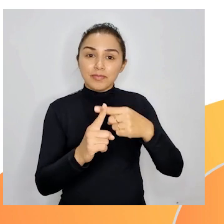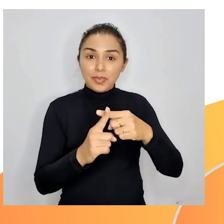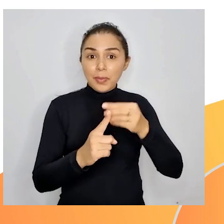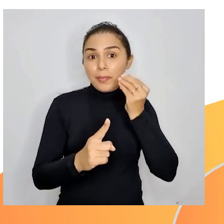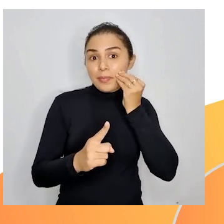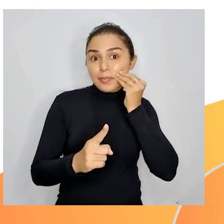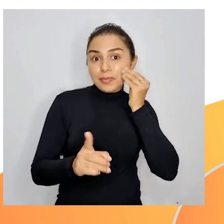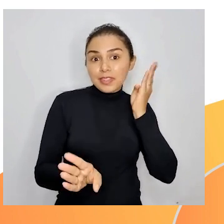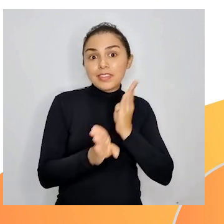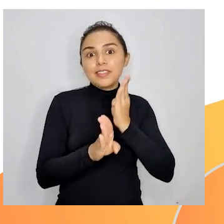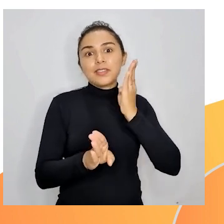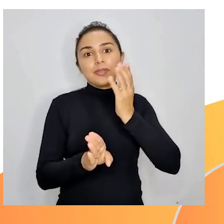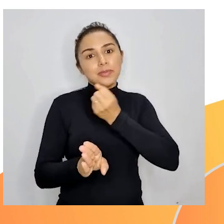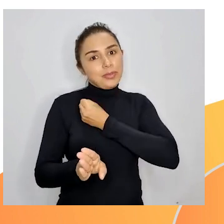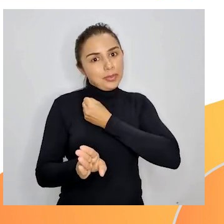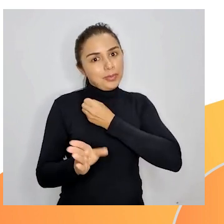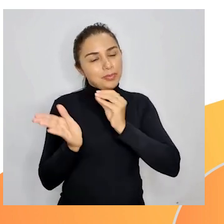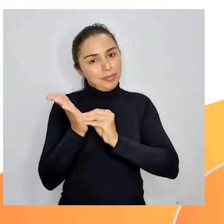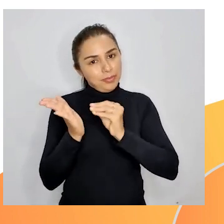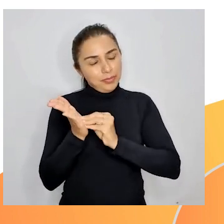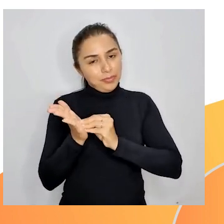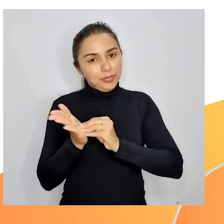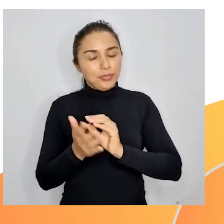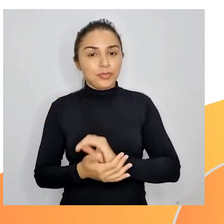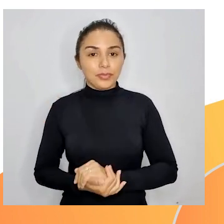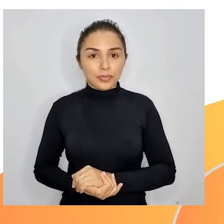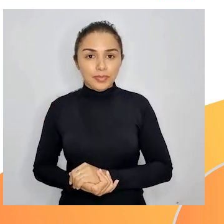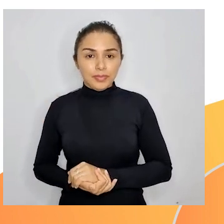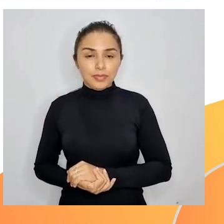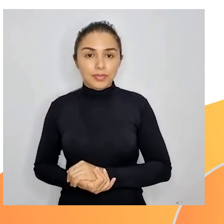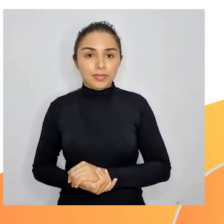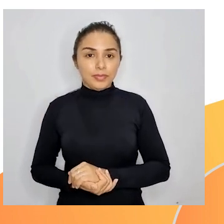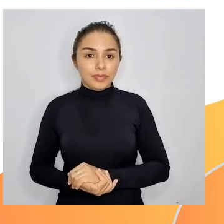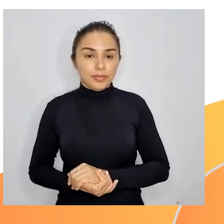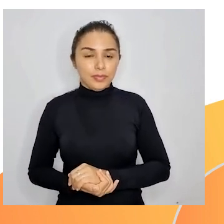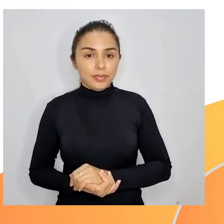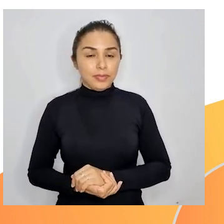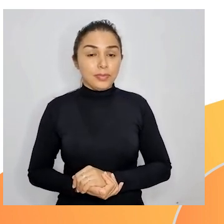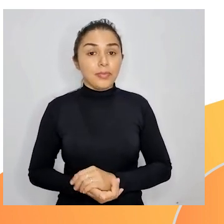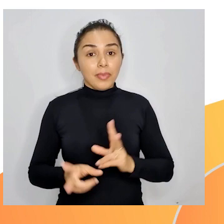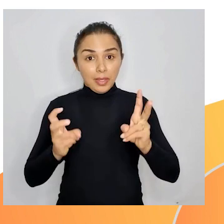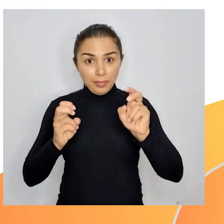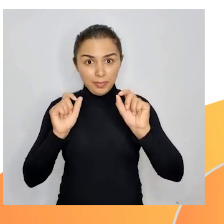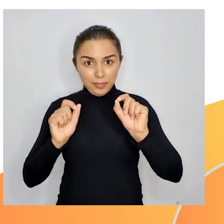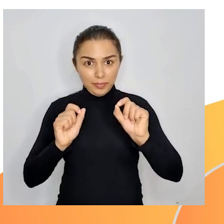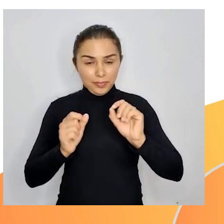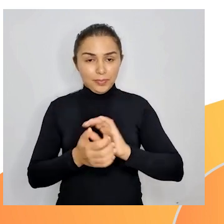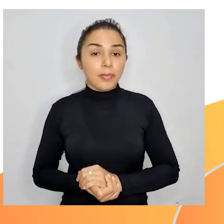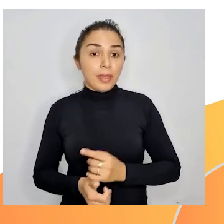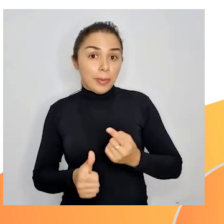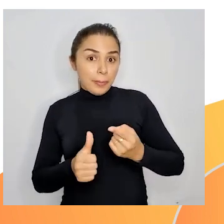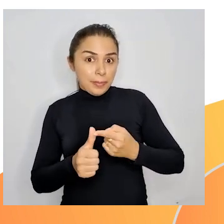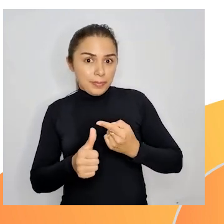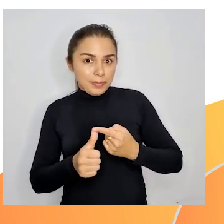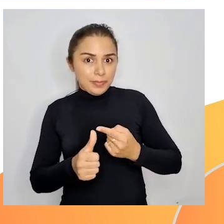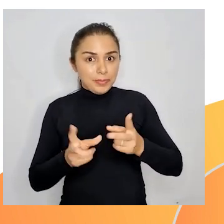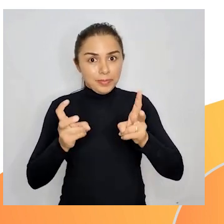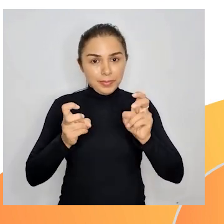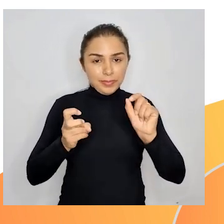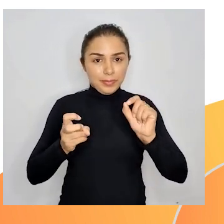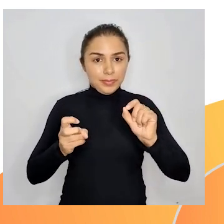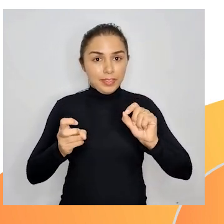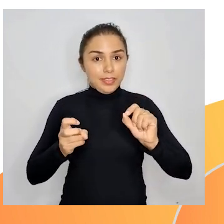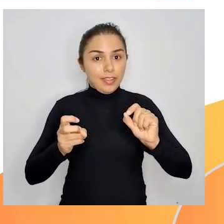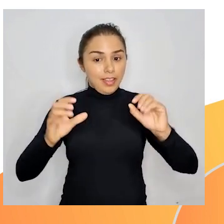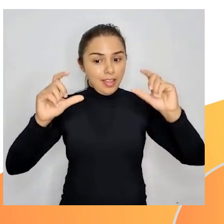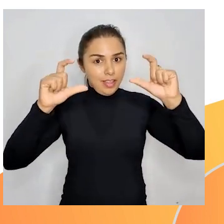Nesse caso, a adição com os números que são possíveis realizar essa soma. Aqui, começando da unidade, eu